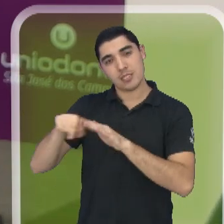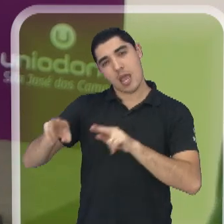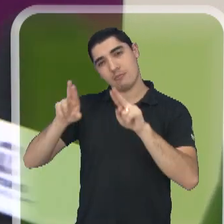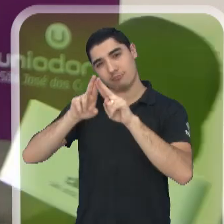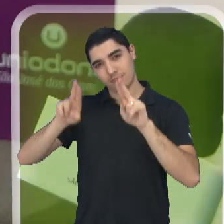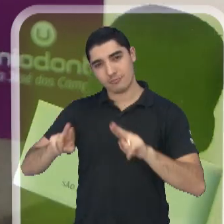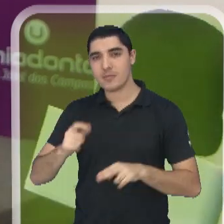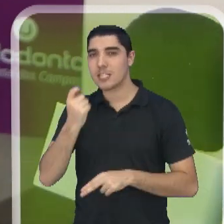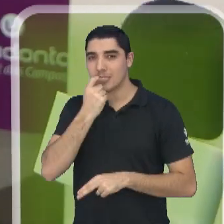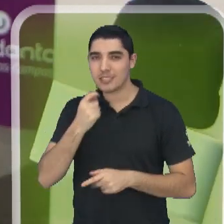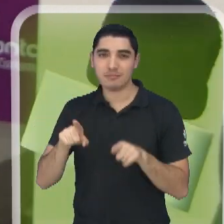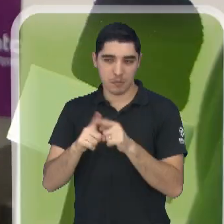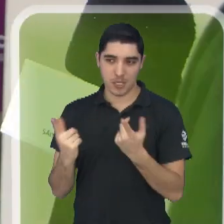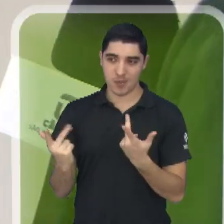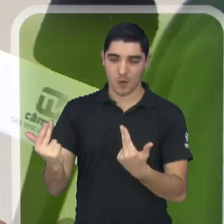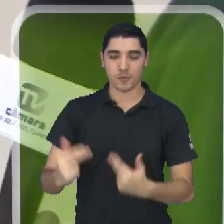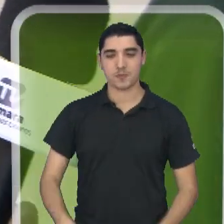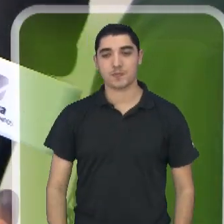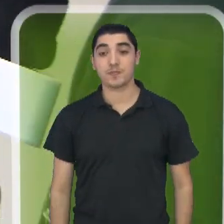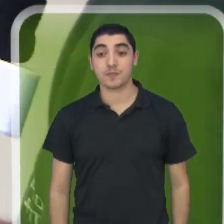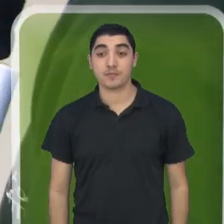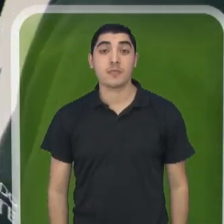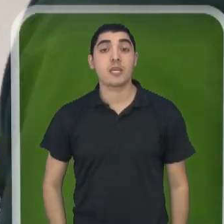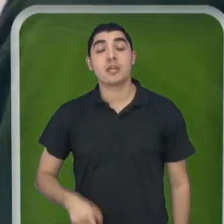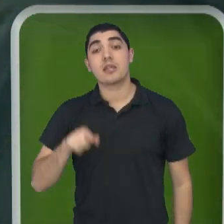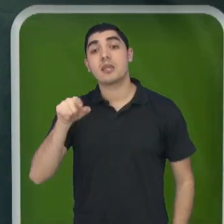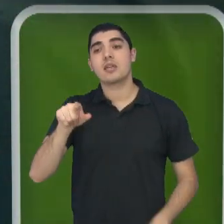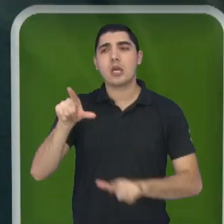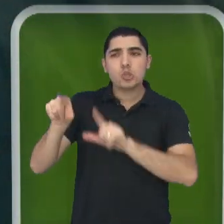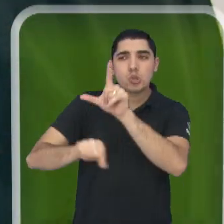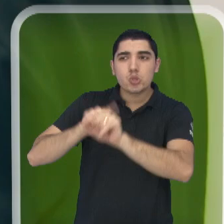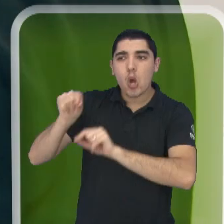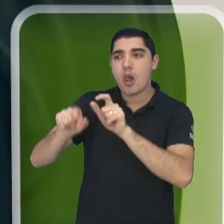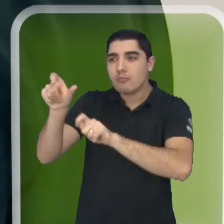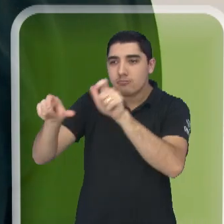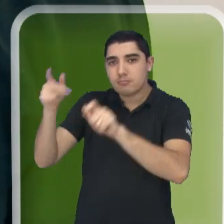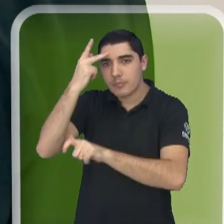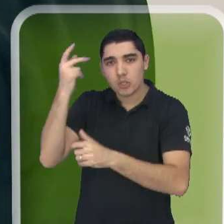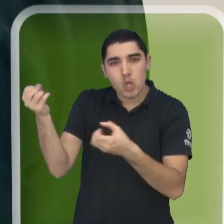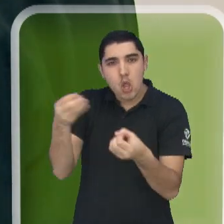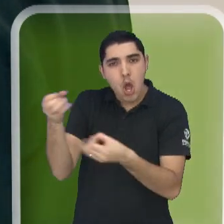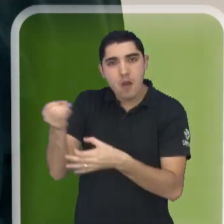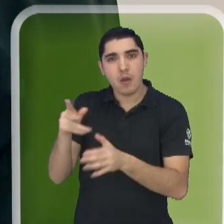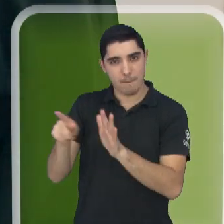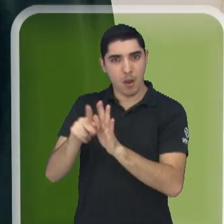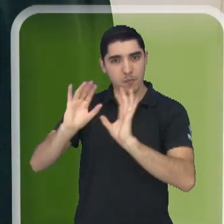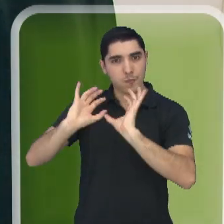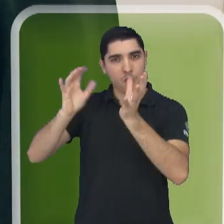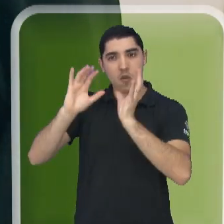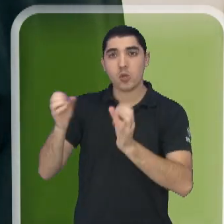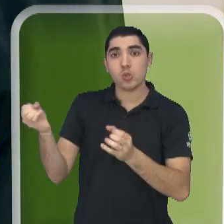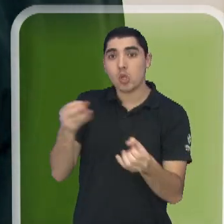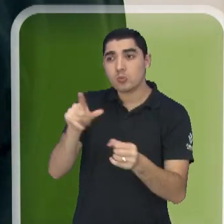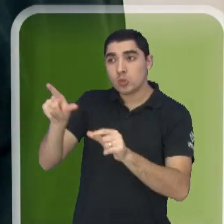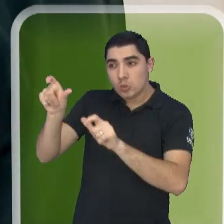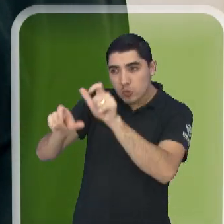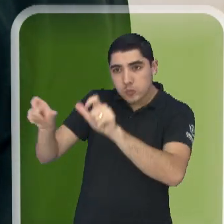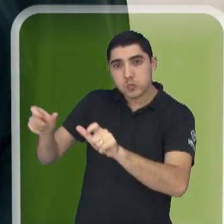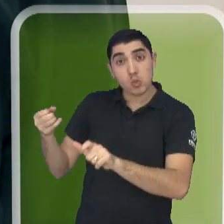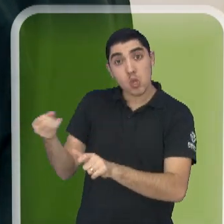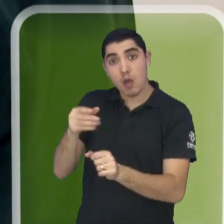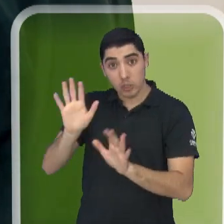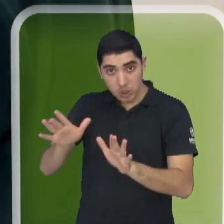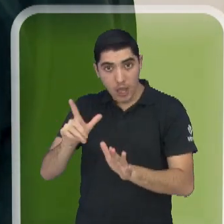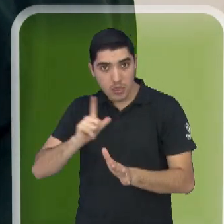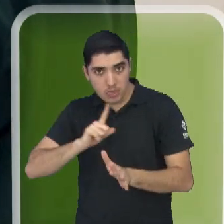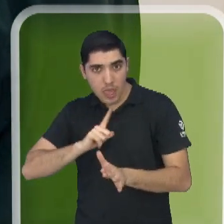Farmaconde. Sobre montagem do time, né? Como é que está essa questão da montagem do time? Enfim, novos nomes para serem anunciados, isso já